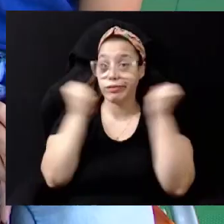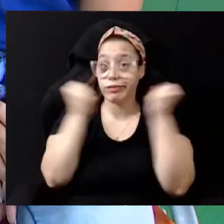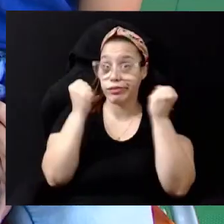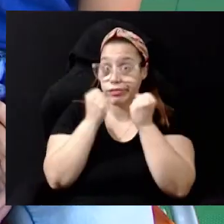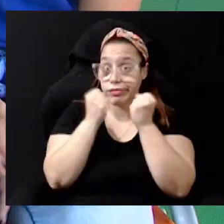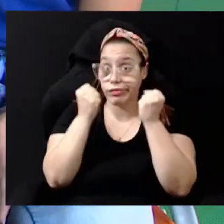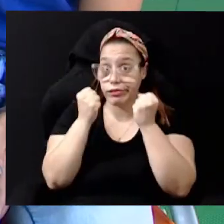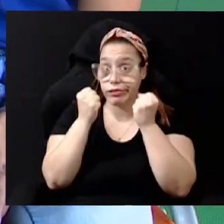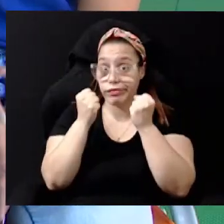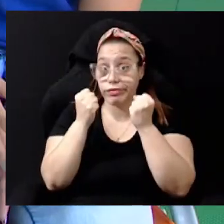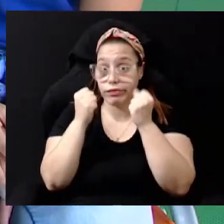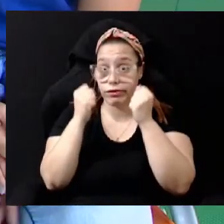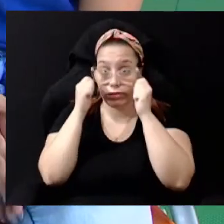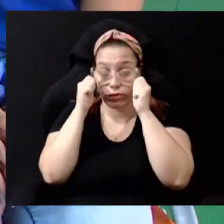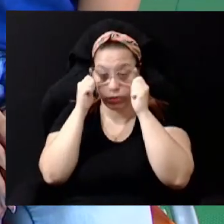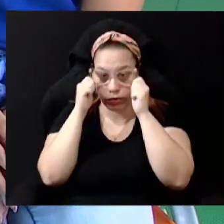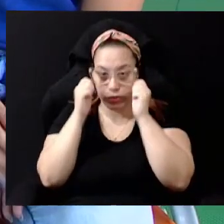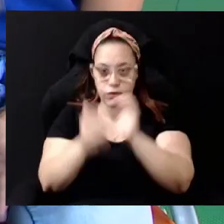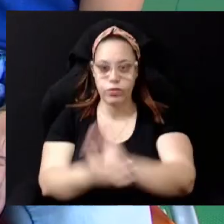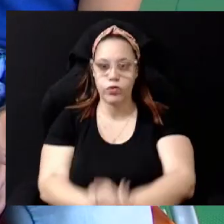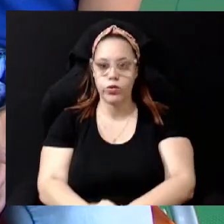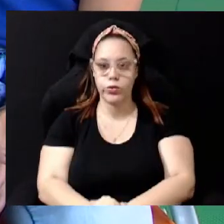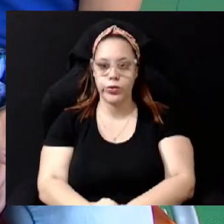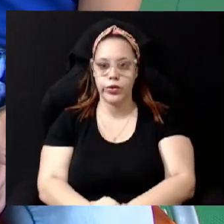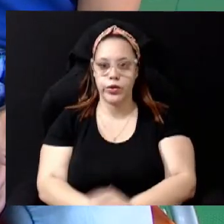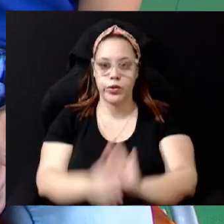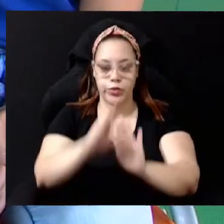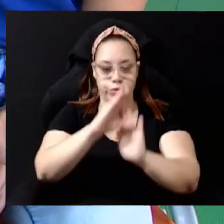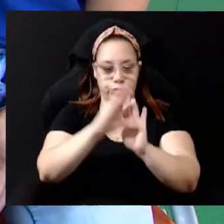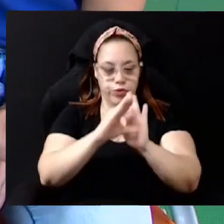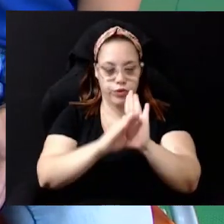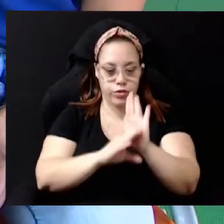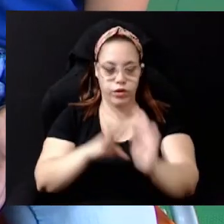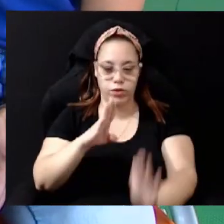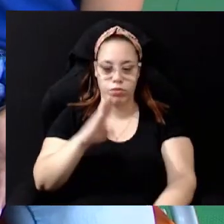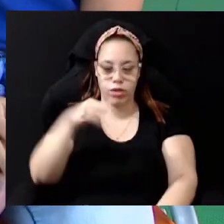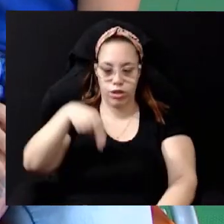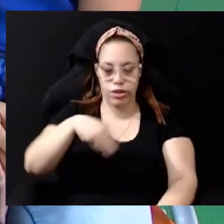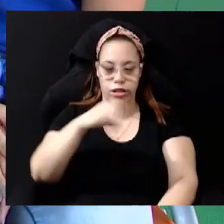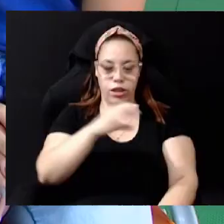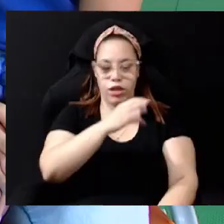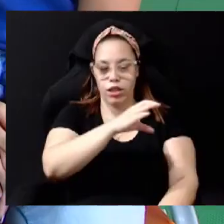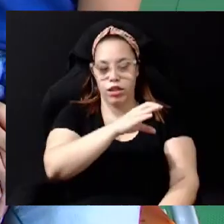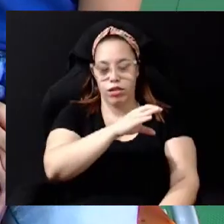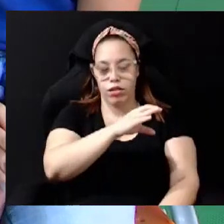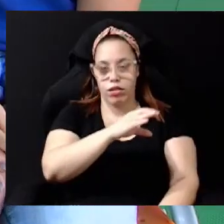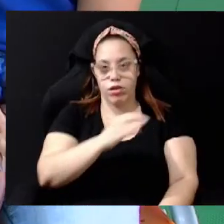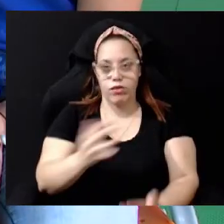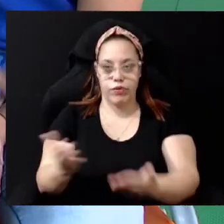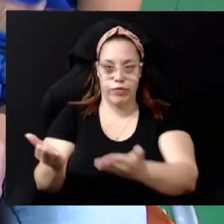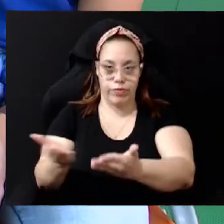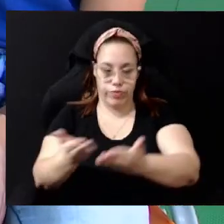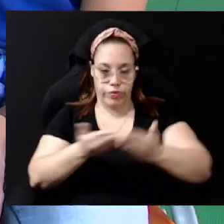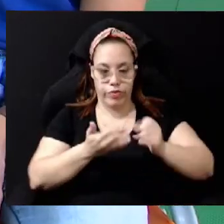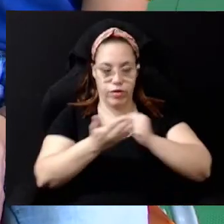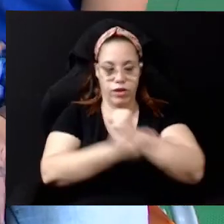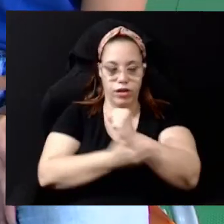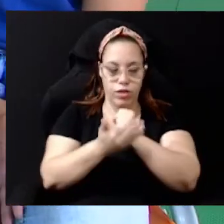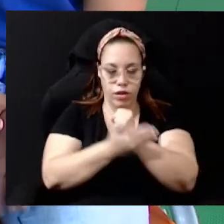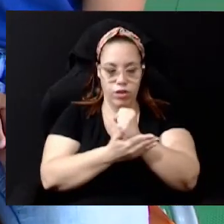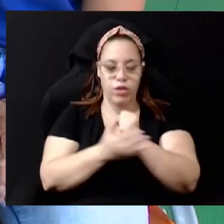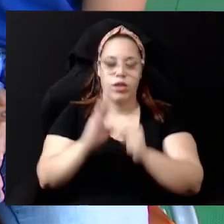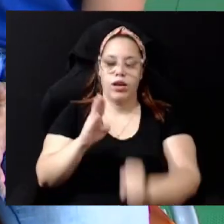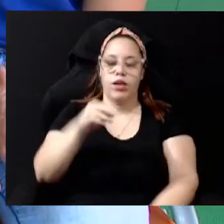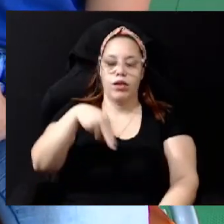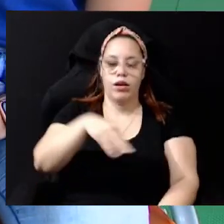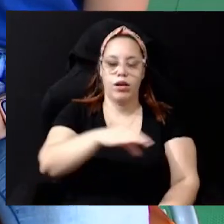educação física que nós trabalhamos muito segue com certeza o currículo da BNCC. Sim. Então nós trazemos tudo que a Base